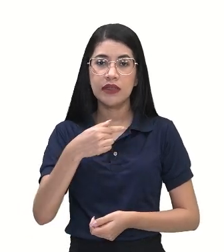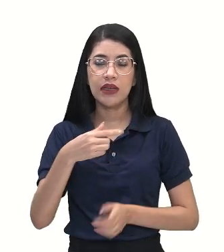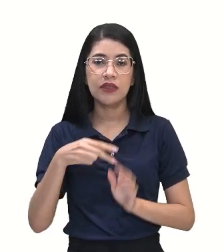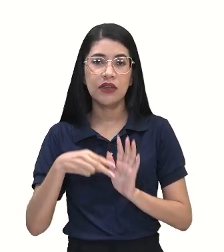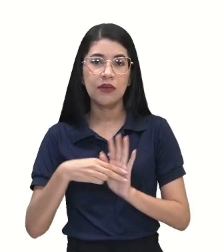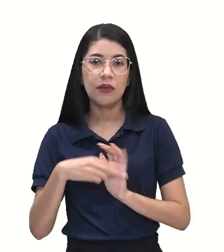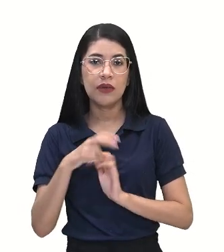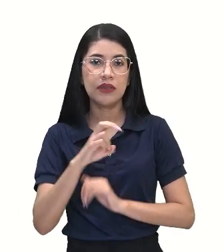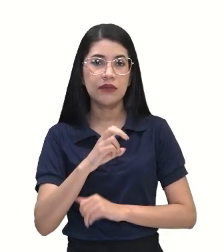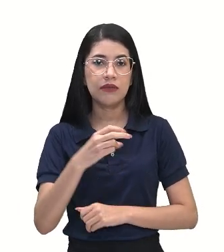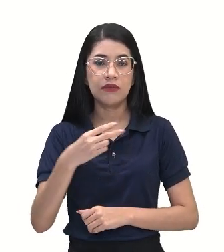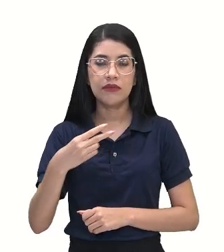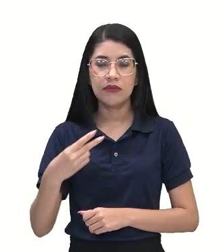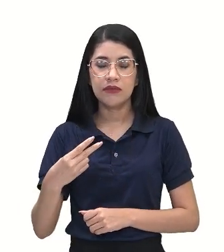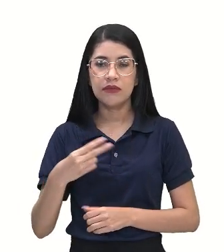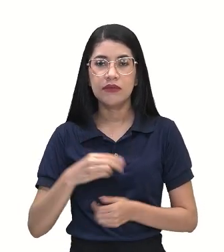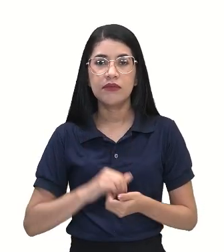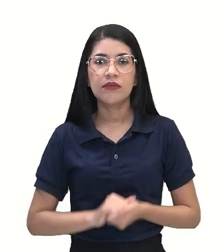52.